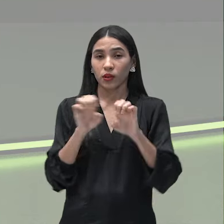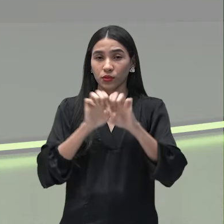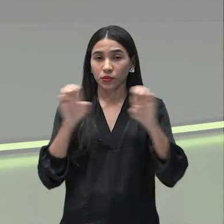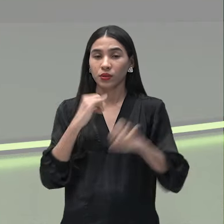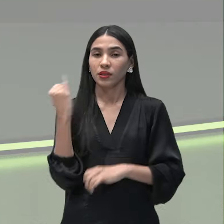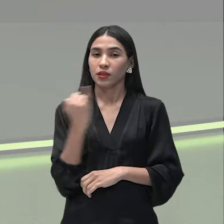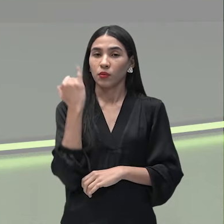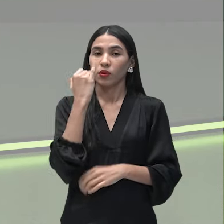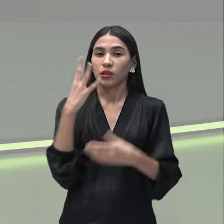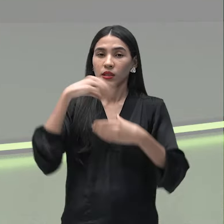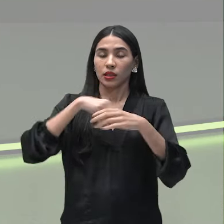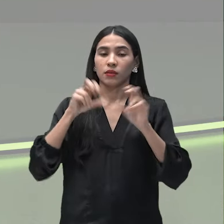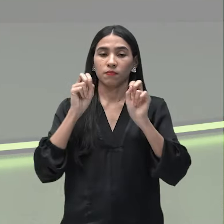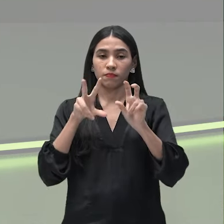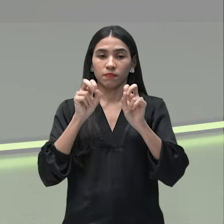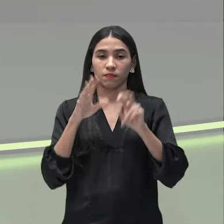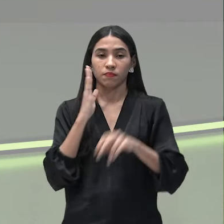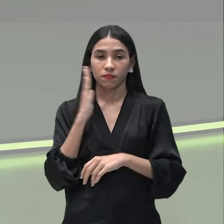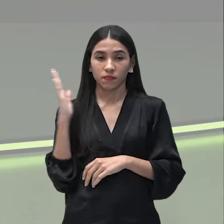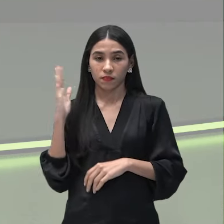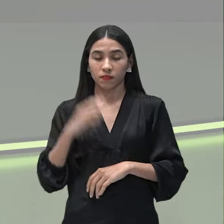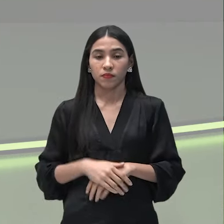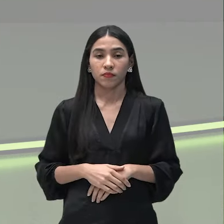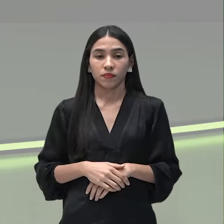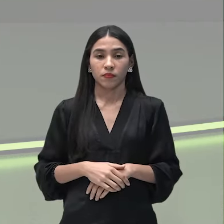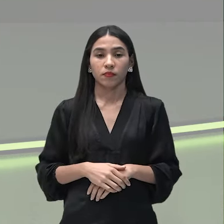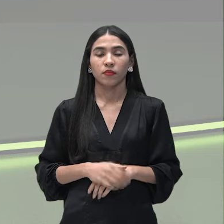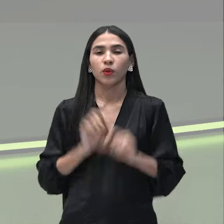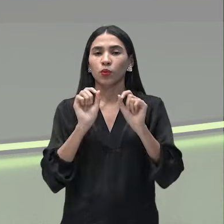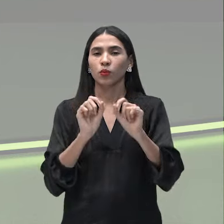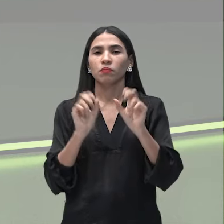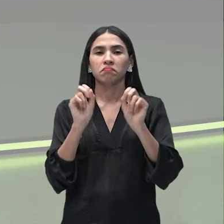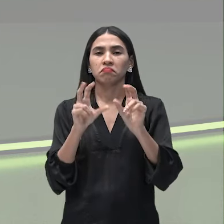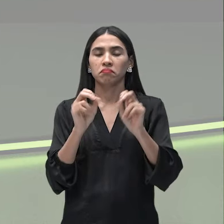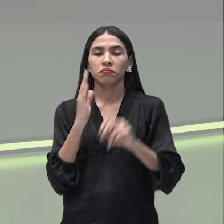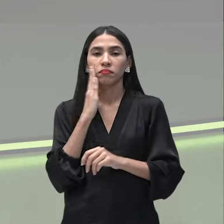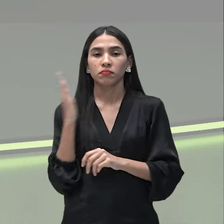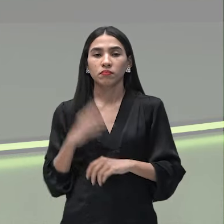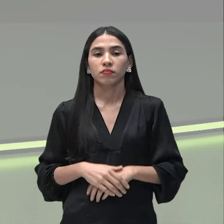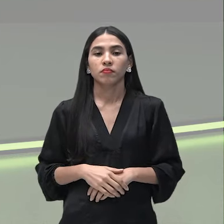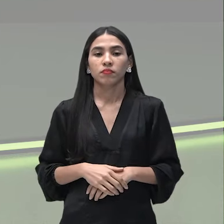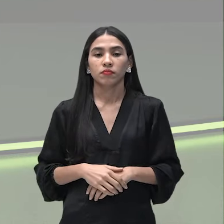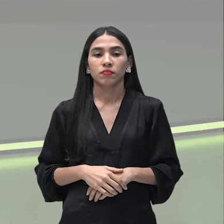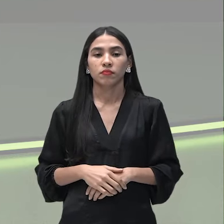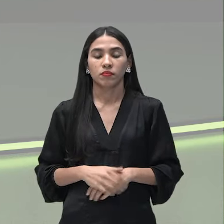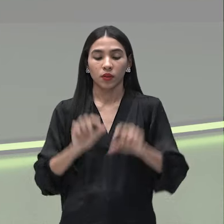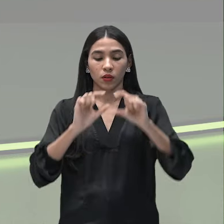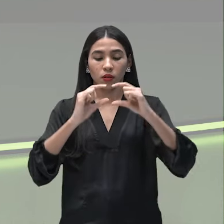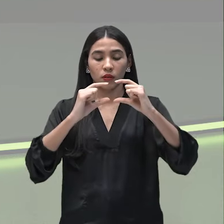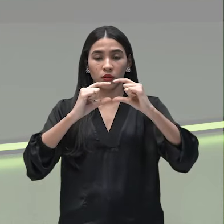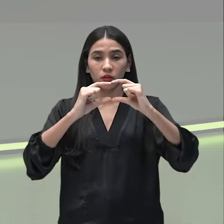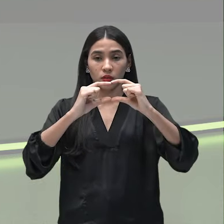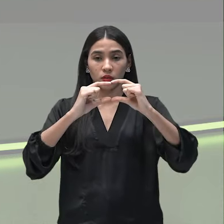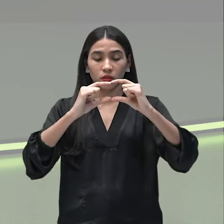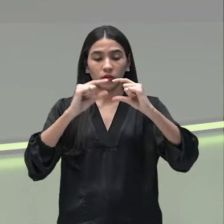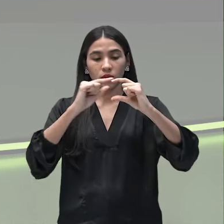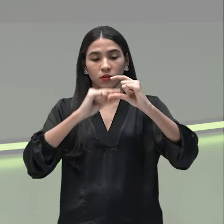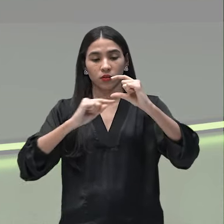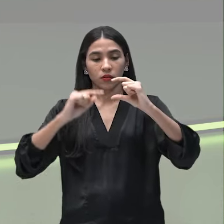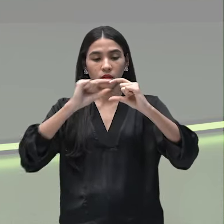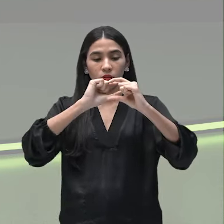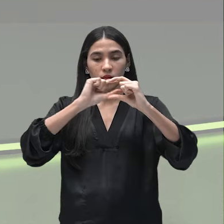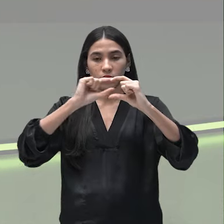importantes da célula bacteriana. Então, que a célula bacteriana apresenta? Lá ao centro, observo aquele novelado